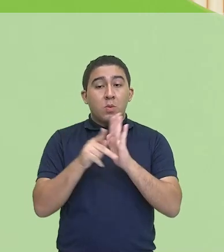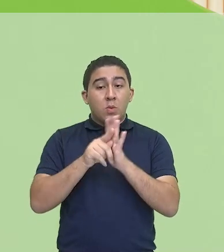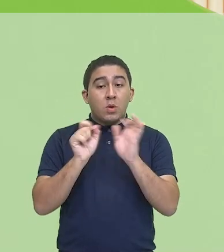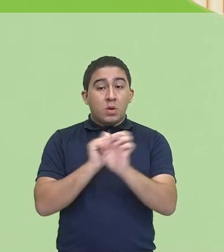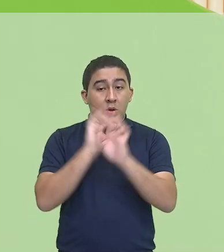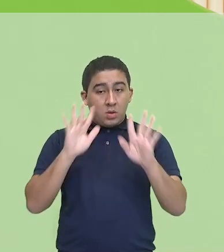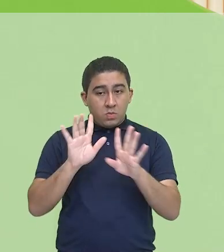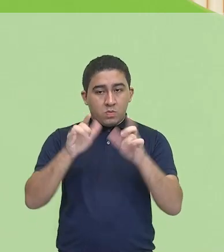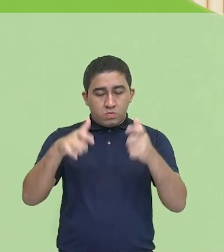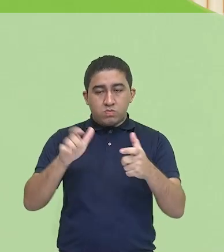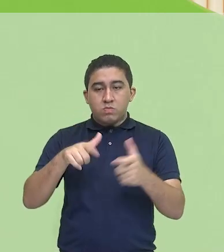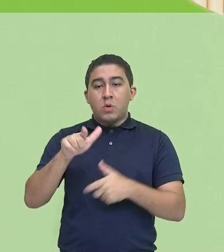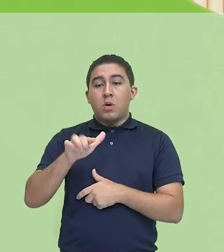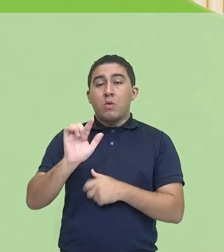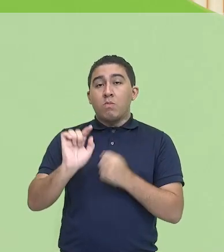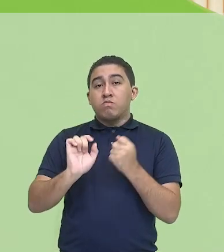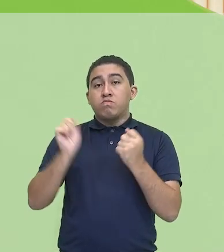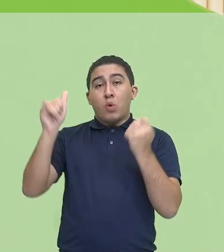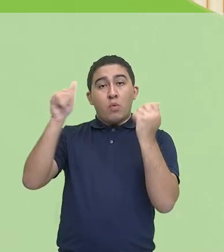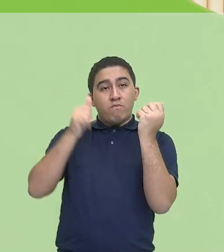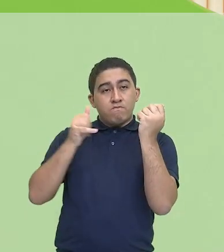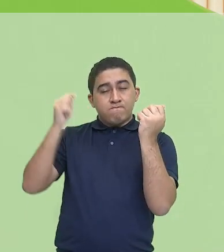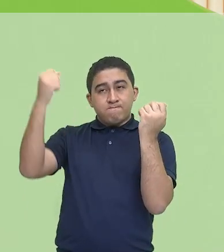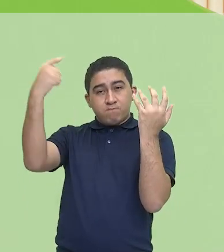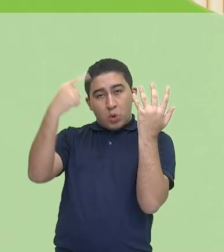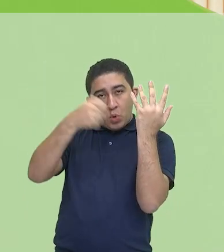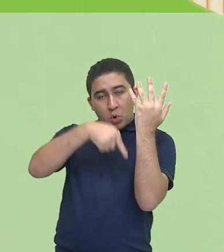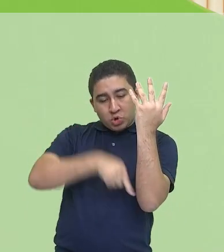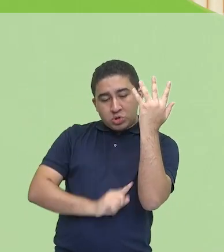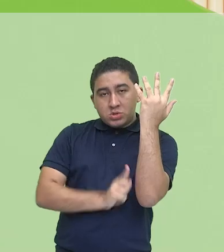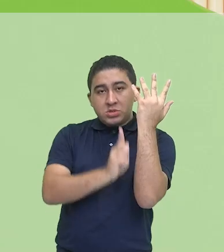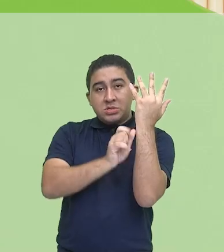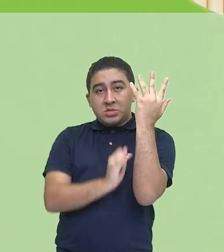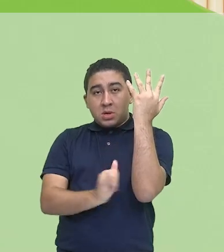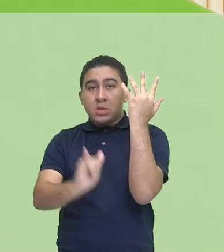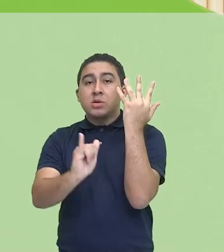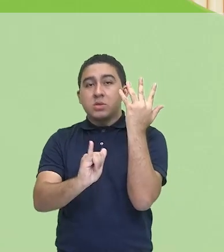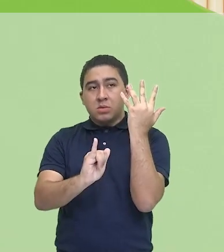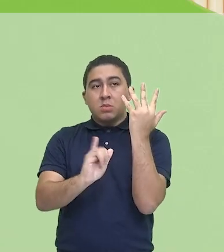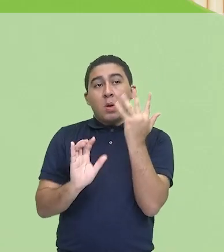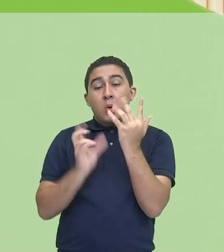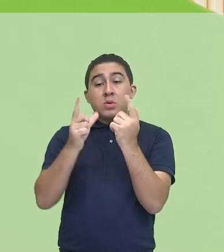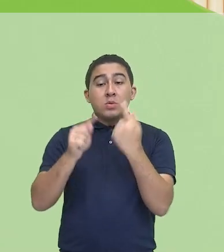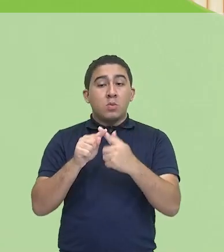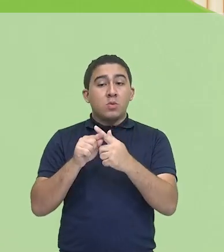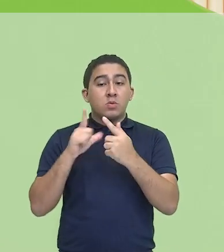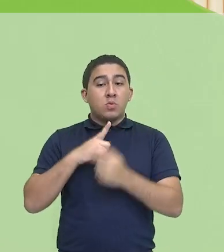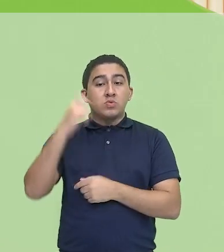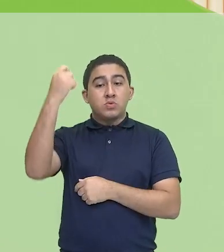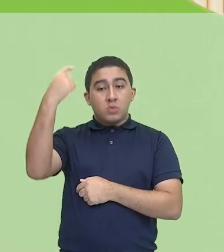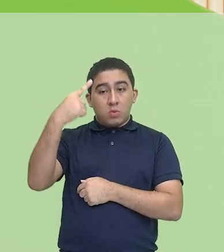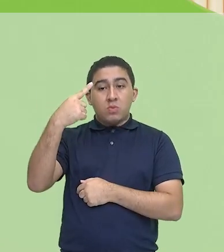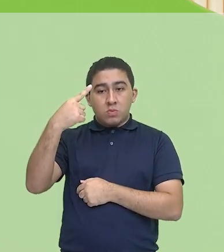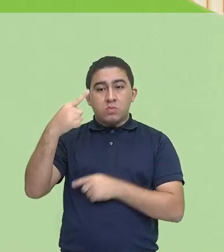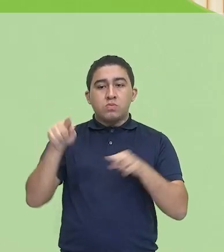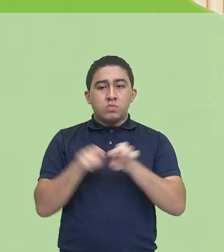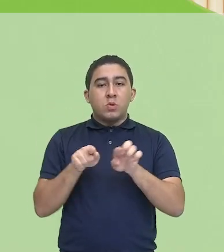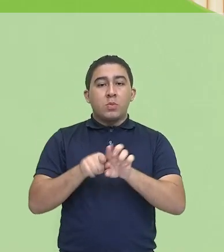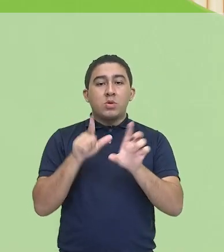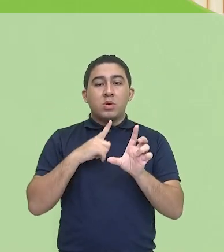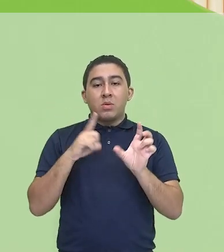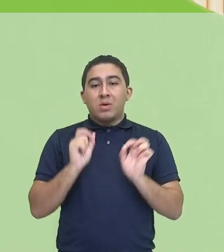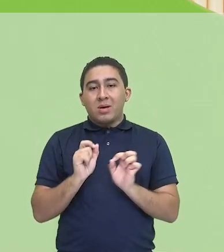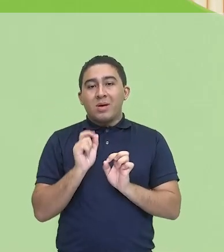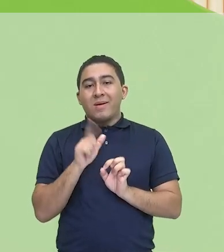da fotossíntese. Lembrando que a fase clara ocorre obrigatoriamente com a presença da luz do sol. E perguntinha